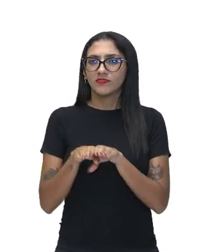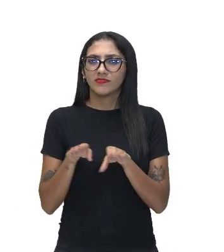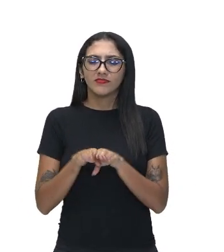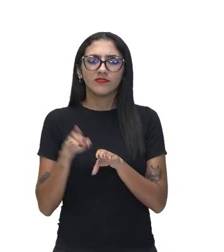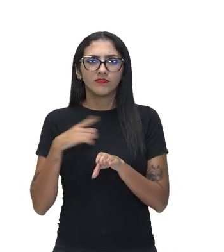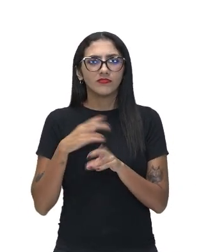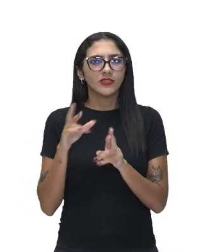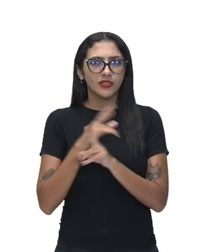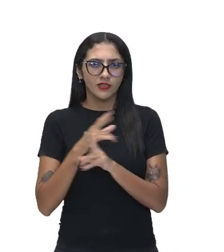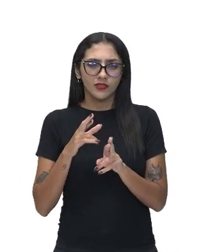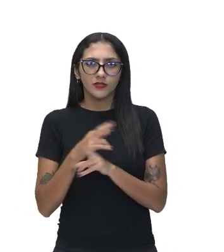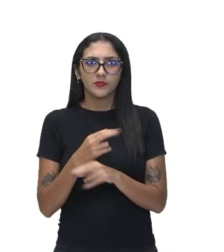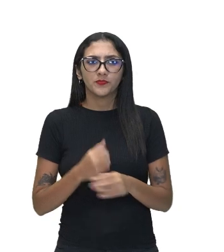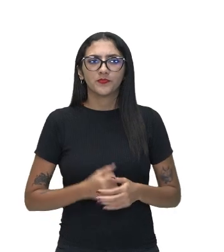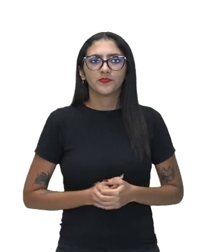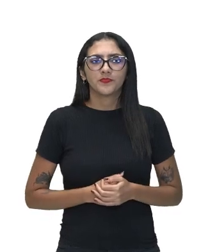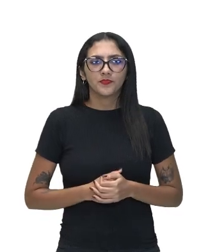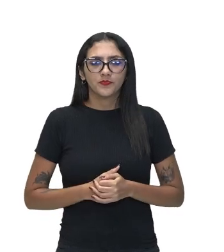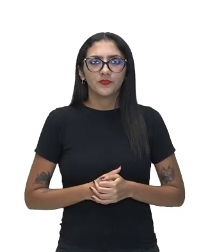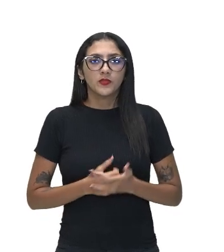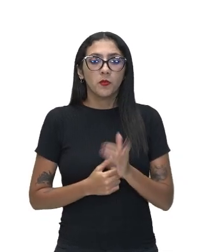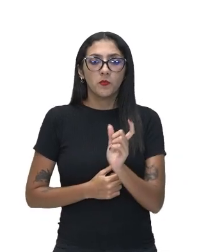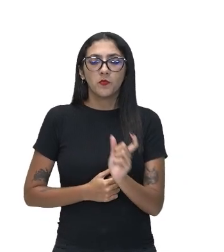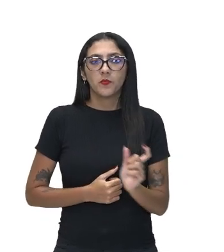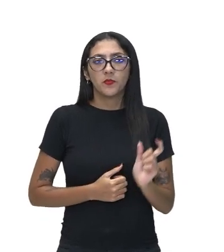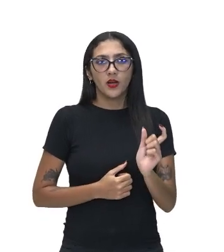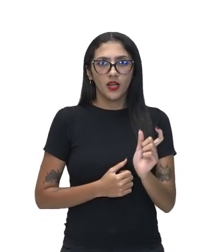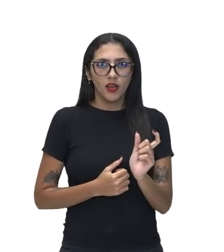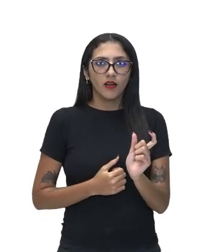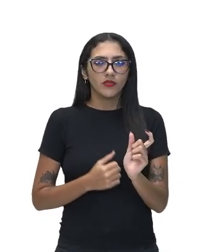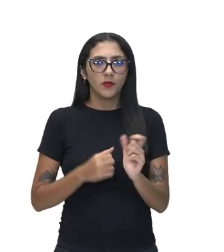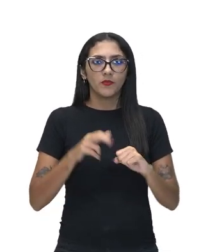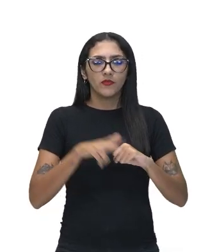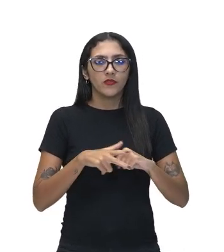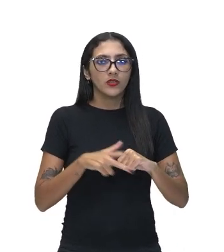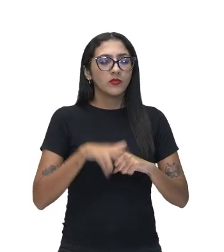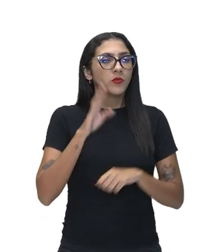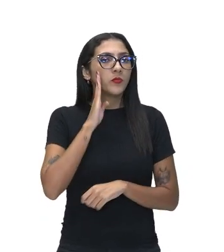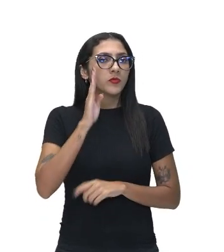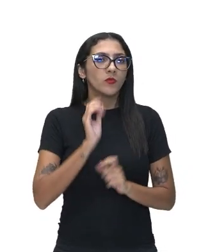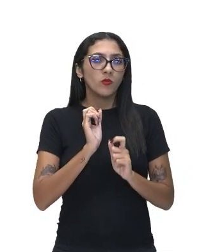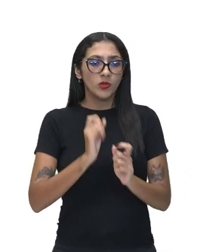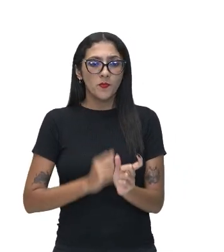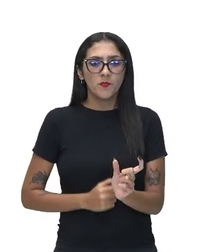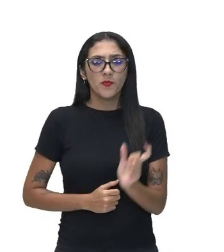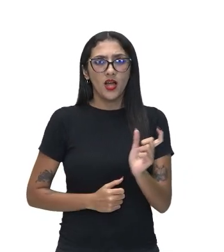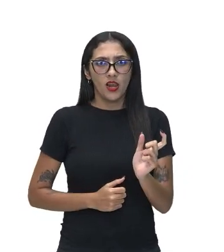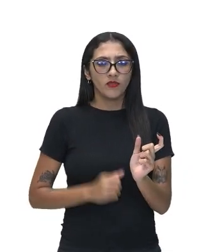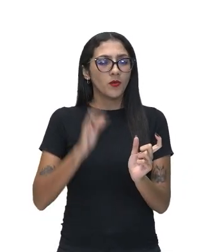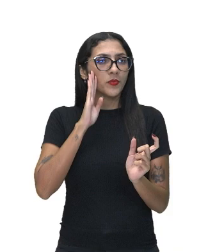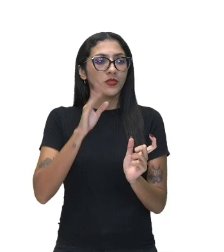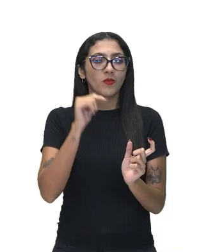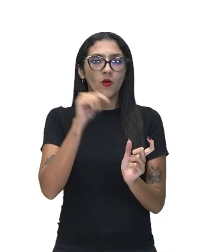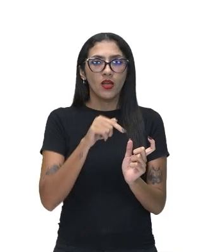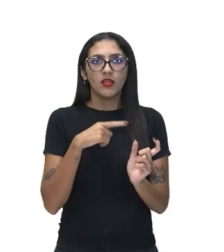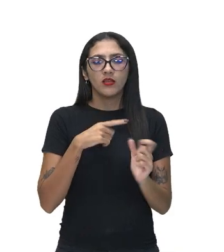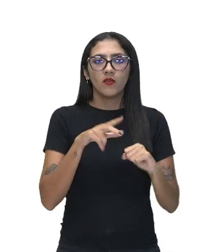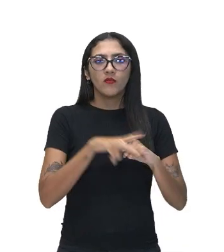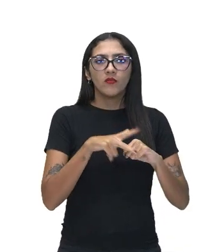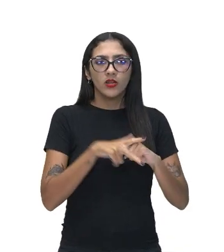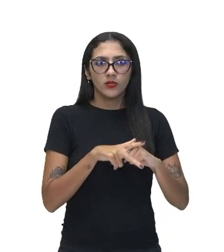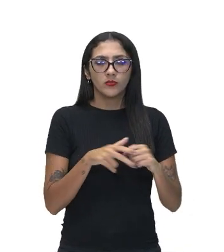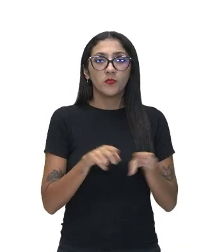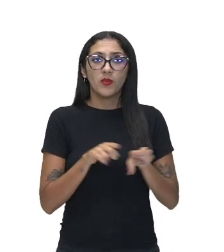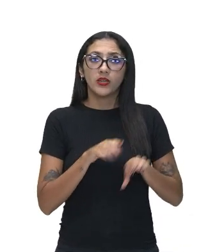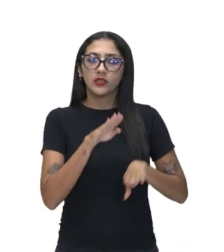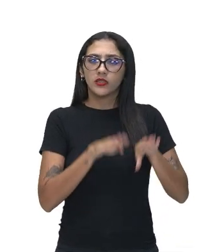complementos. Então, o termo regente, na regência verbal, o termo regente é um verbo, conforme o sentido que o